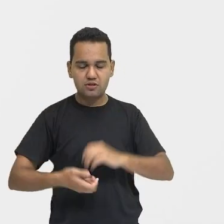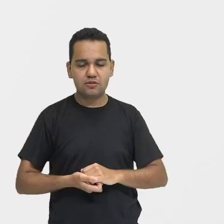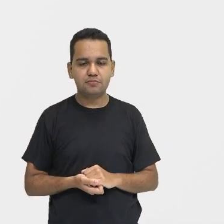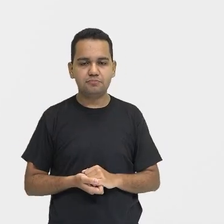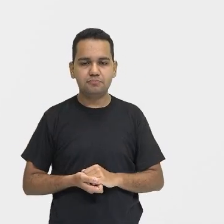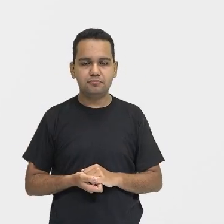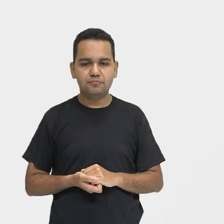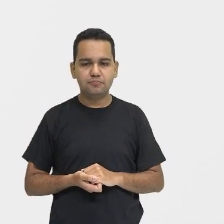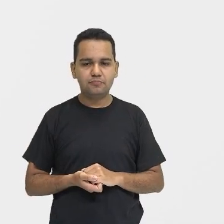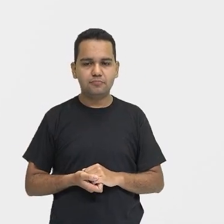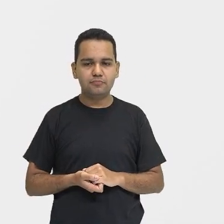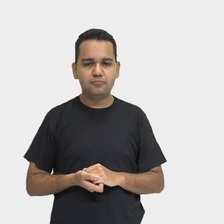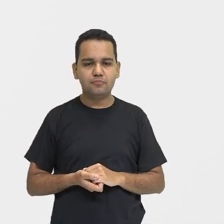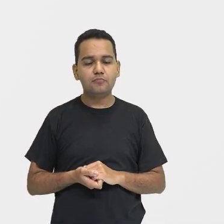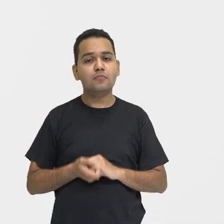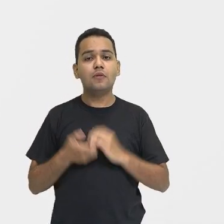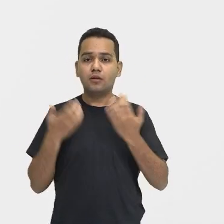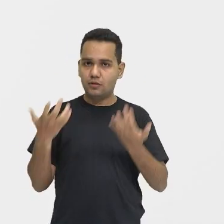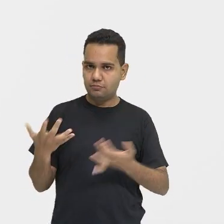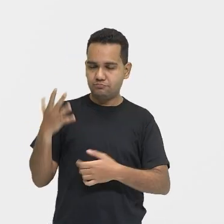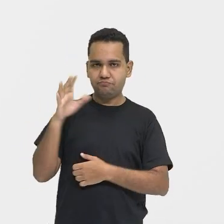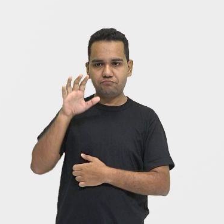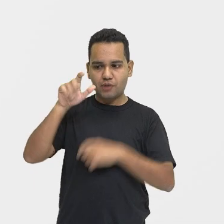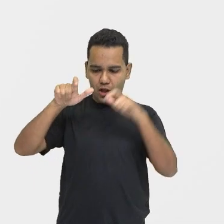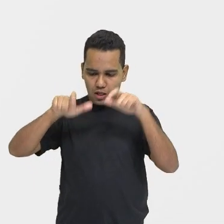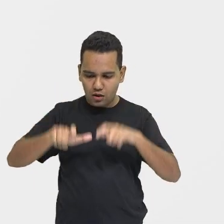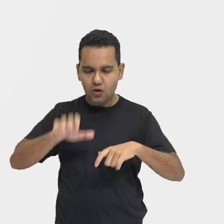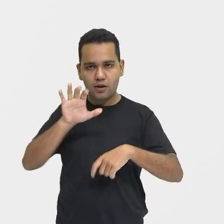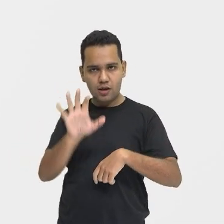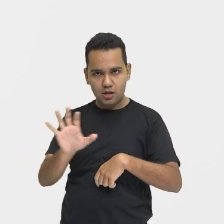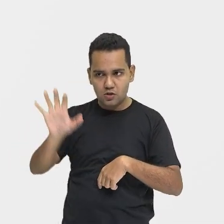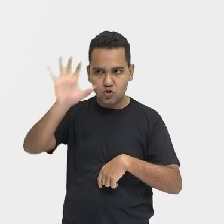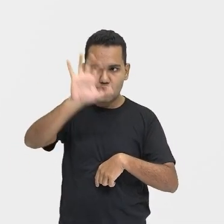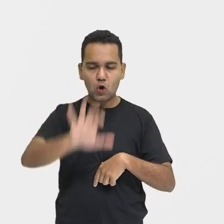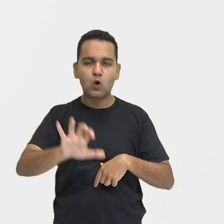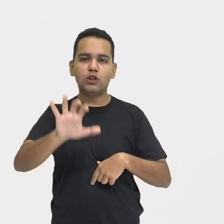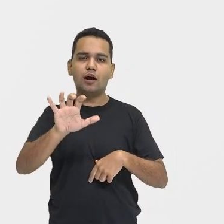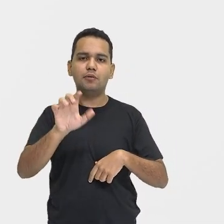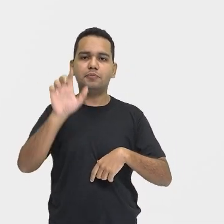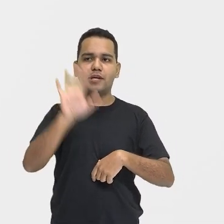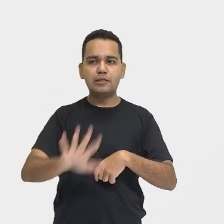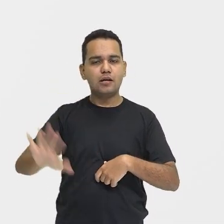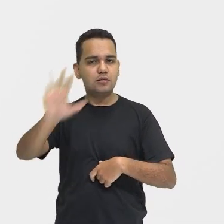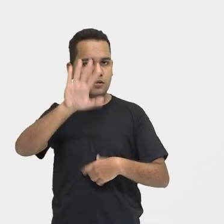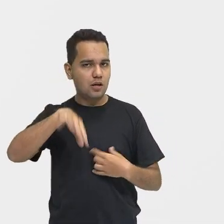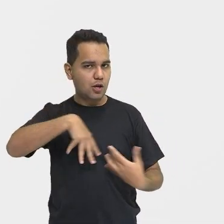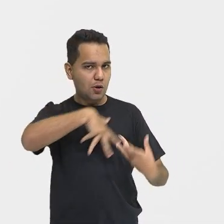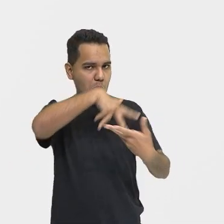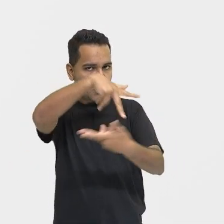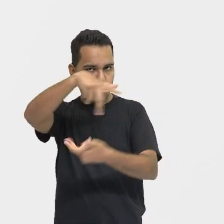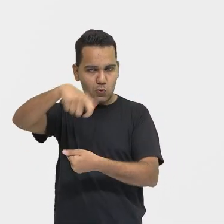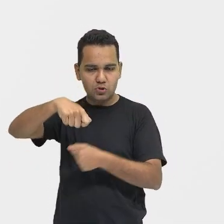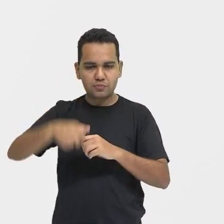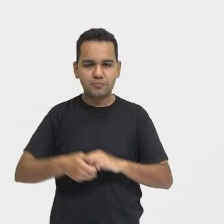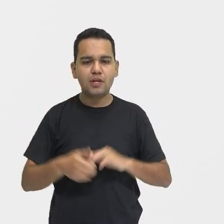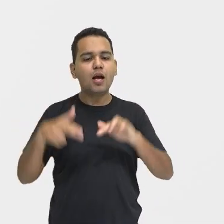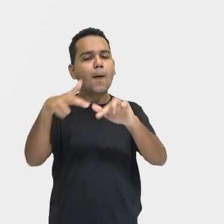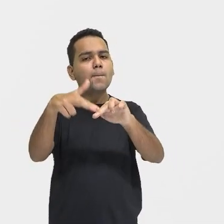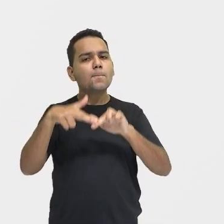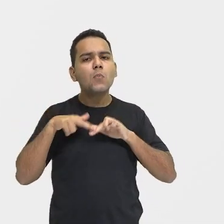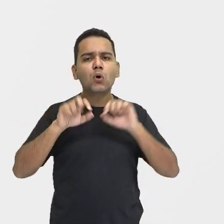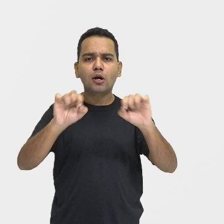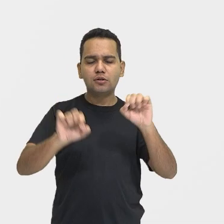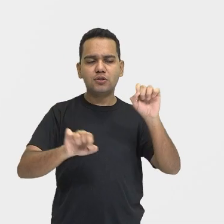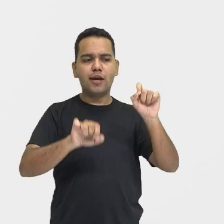organização política, em âmbito local, regional, nacional e global, bem como o papel